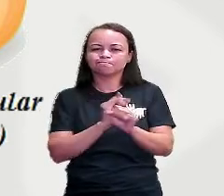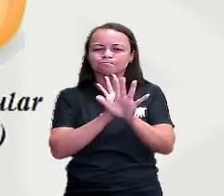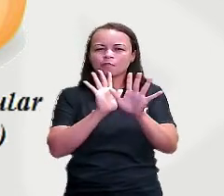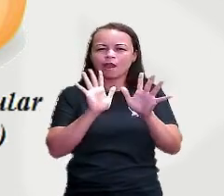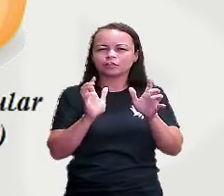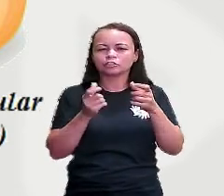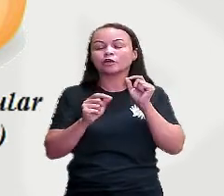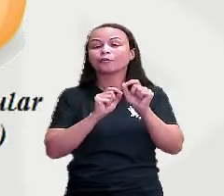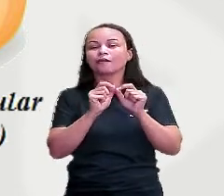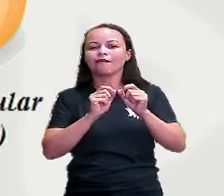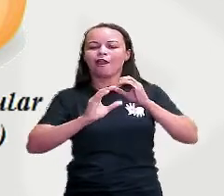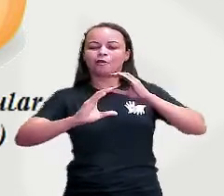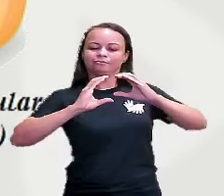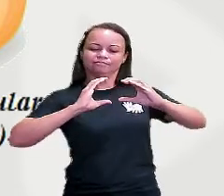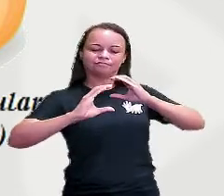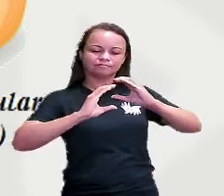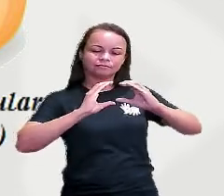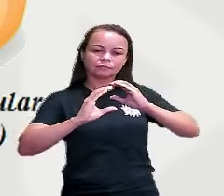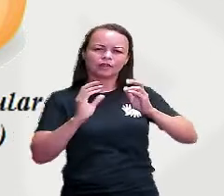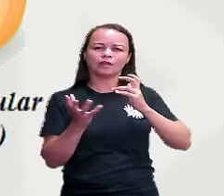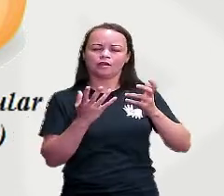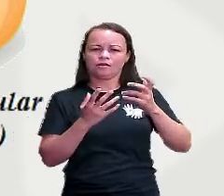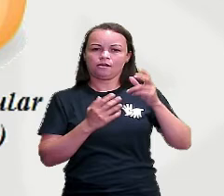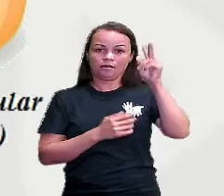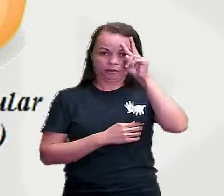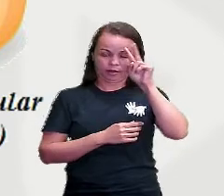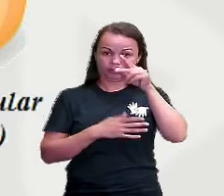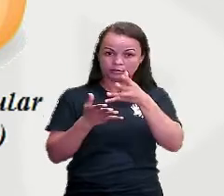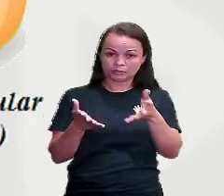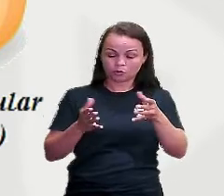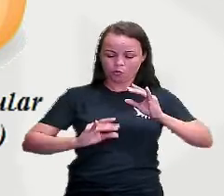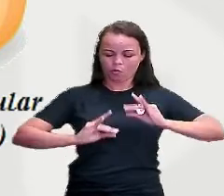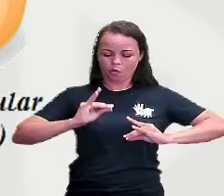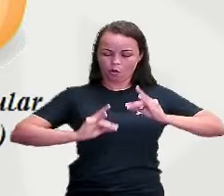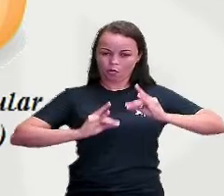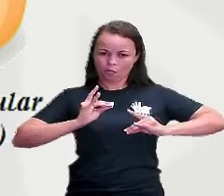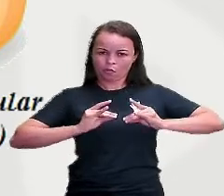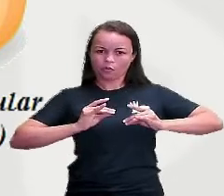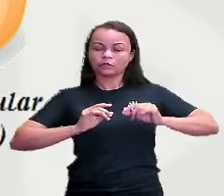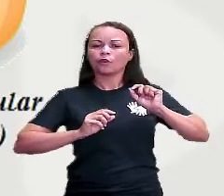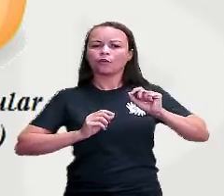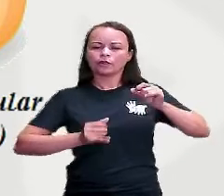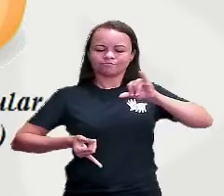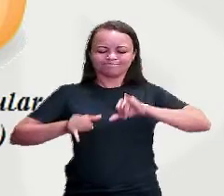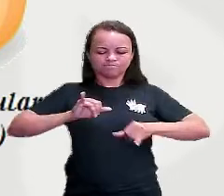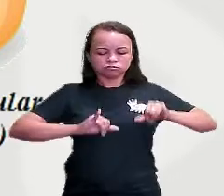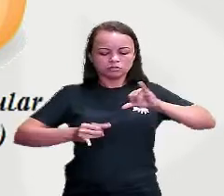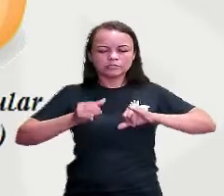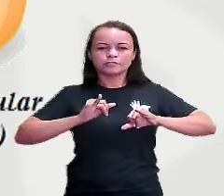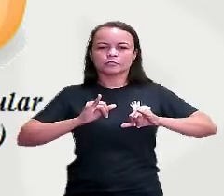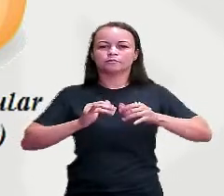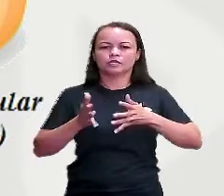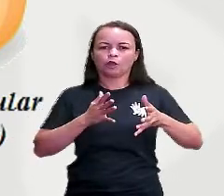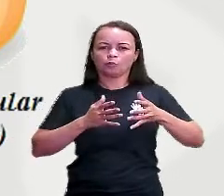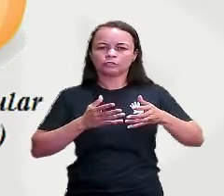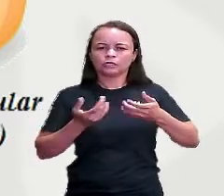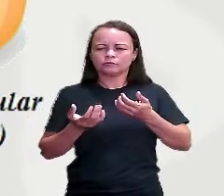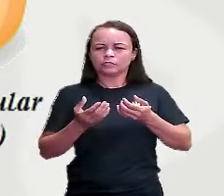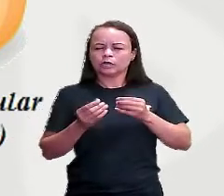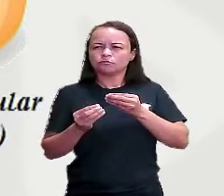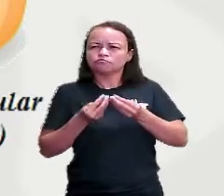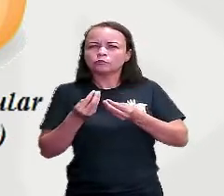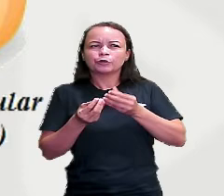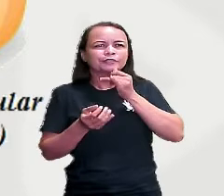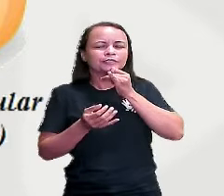fazer essa comunicação. Porque lembre-se, gente, os hormônios, né, eles são mensageiros químicos. E quando a gente lança uma mensagem, a gente espera uma